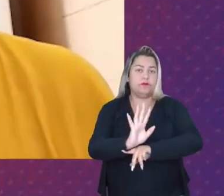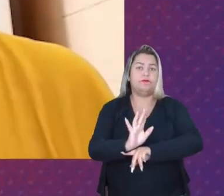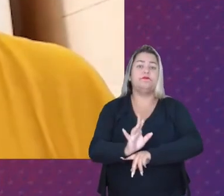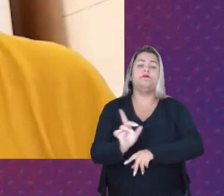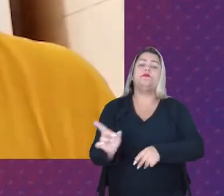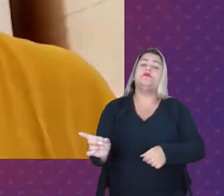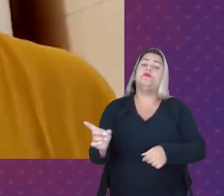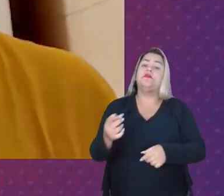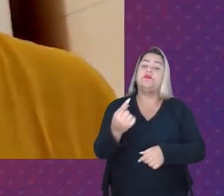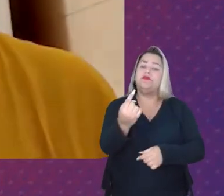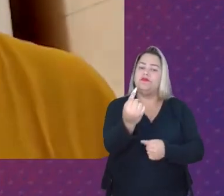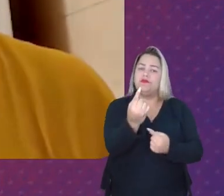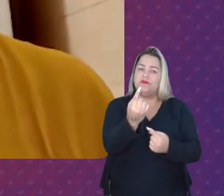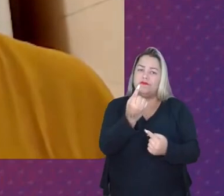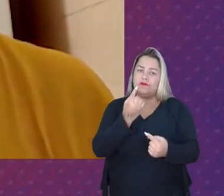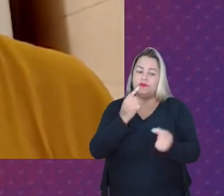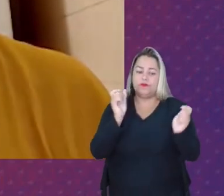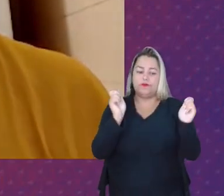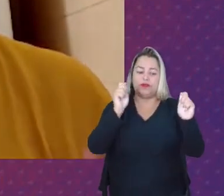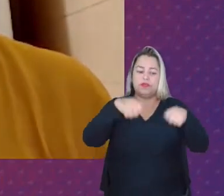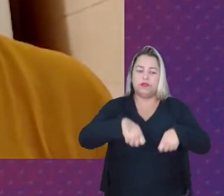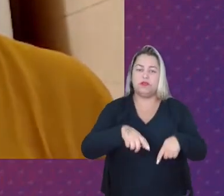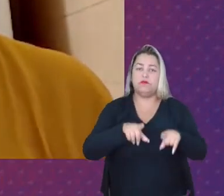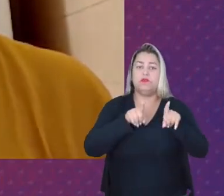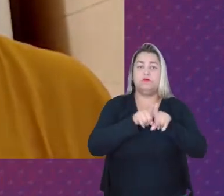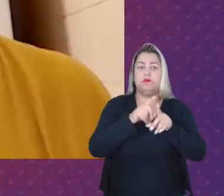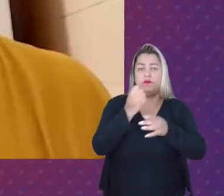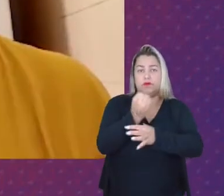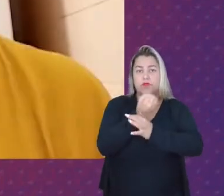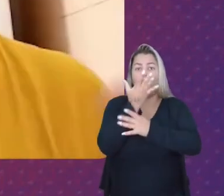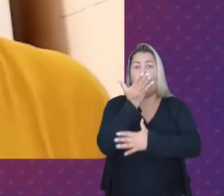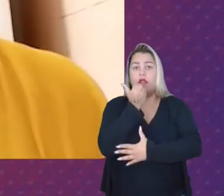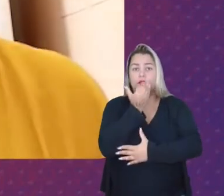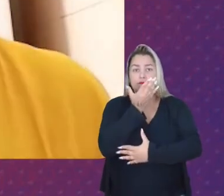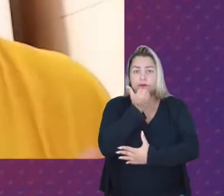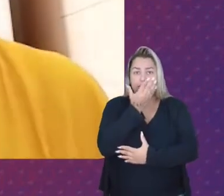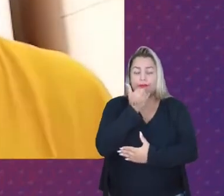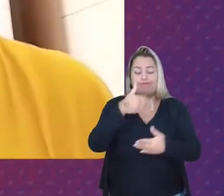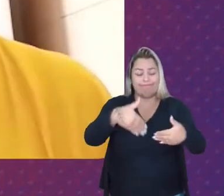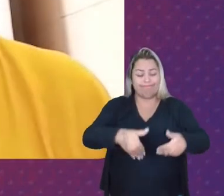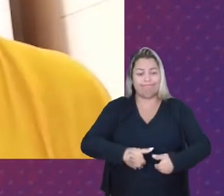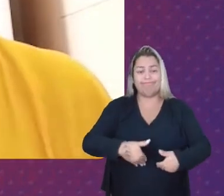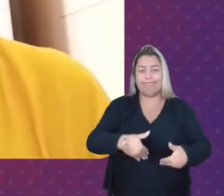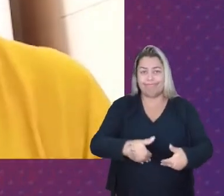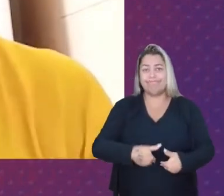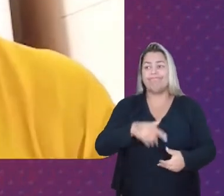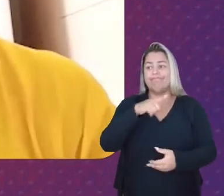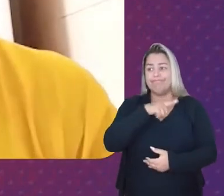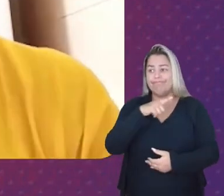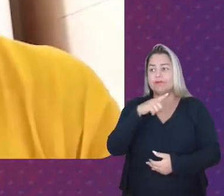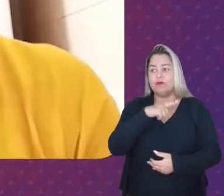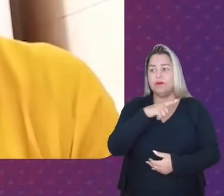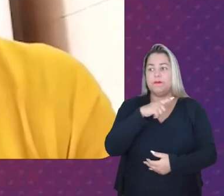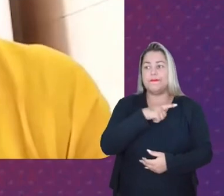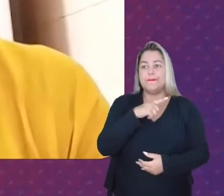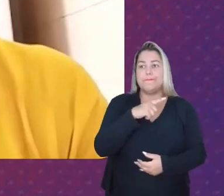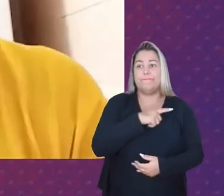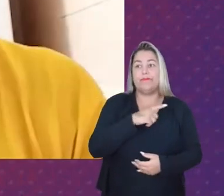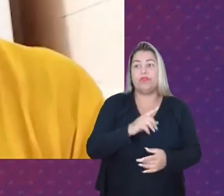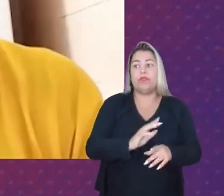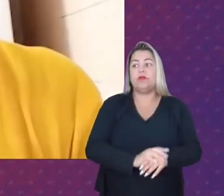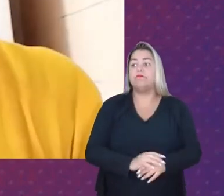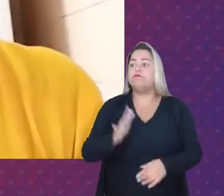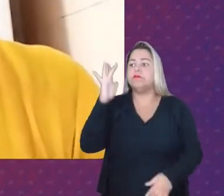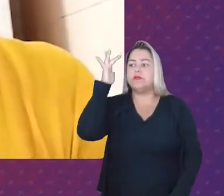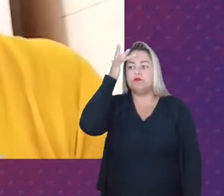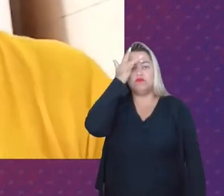nós numa necessidade de insegurança alimentar, ou seja, passando fome. Para mim, insegurança alimentar é um nome bonito para dizer que a pessoa